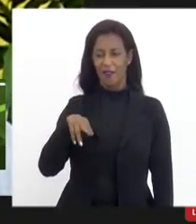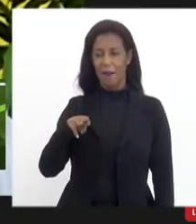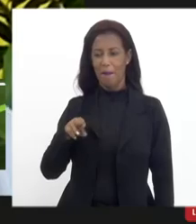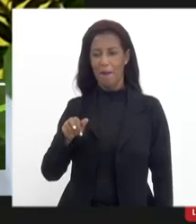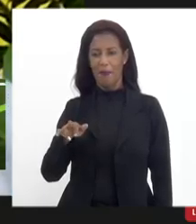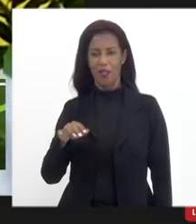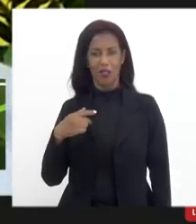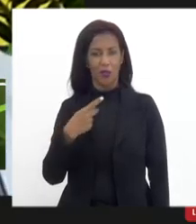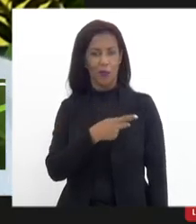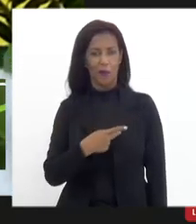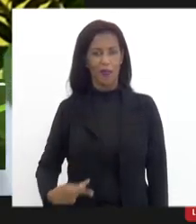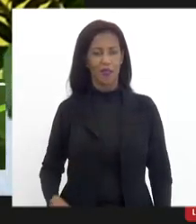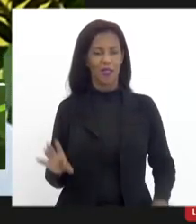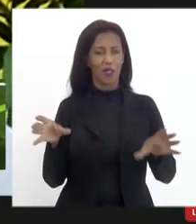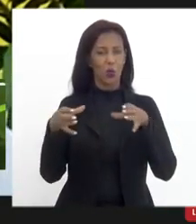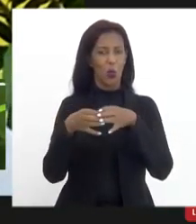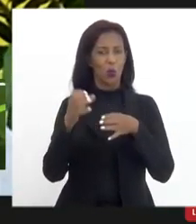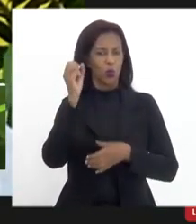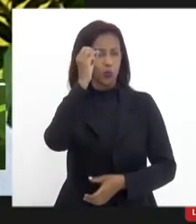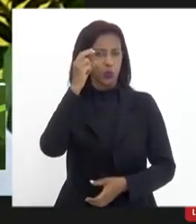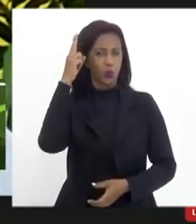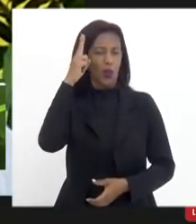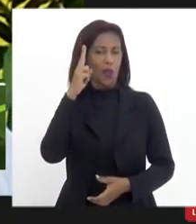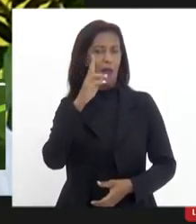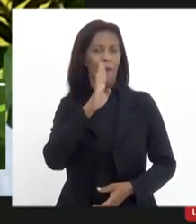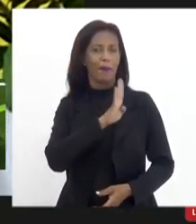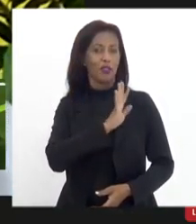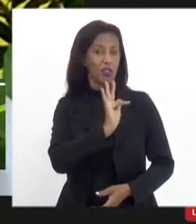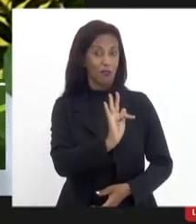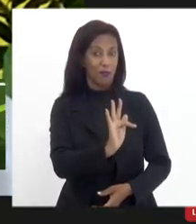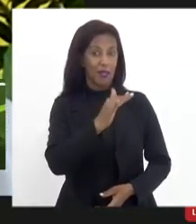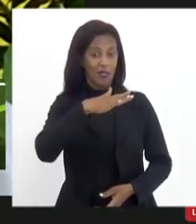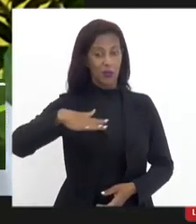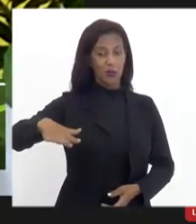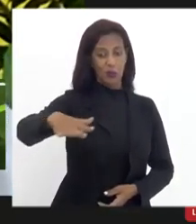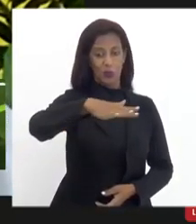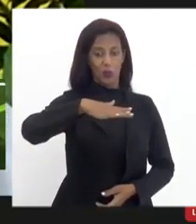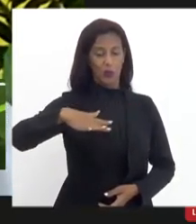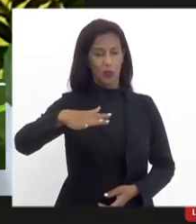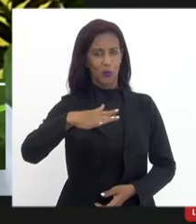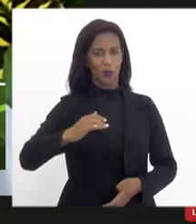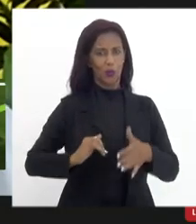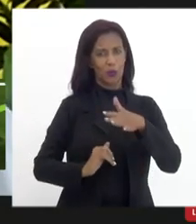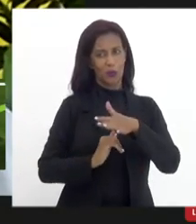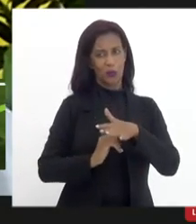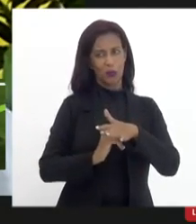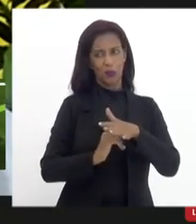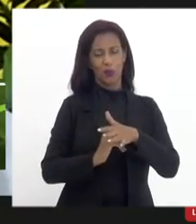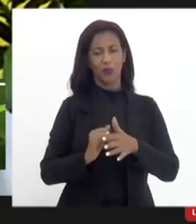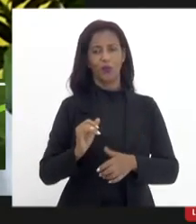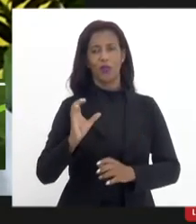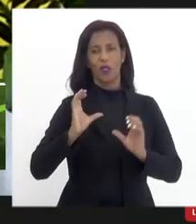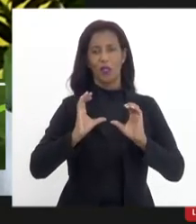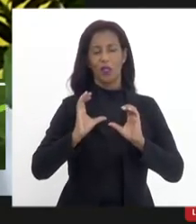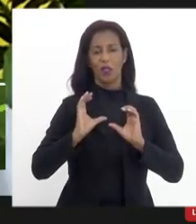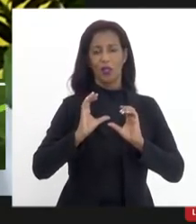condição de presidente do Centro de Cultura Popular da Baixada Fluminense, uma instituição da sociedade civil